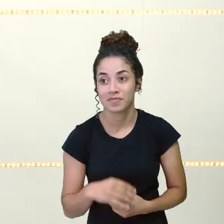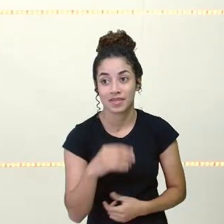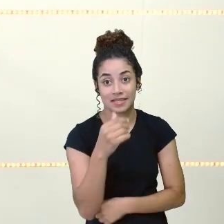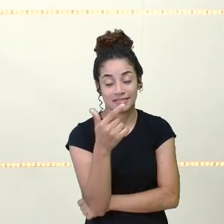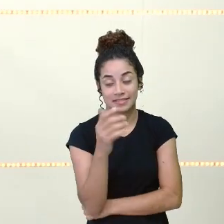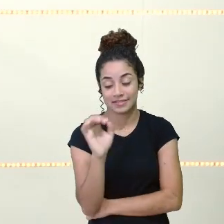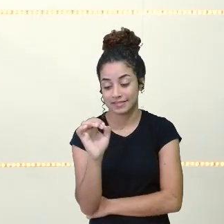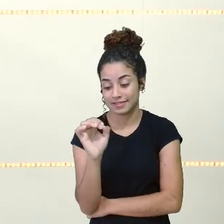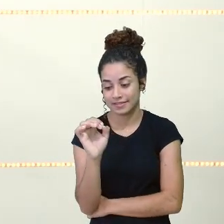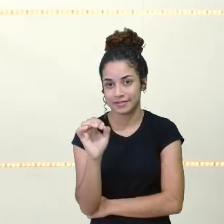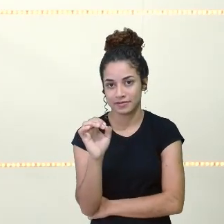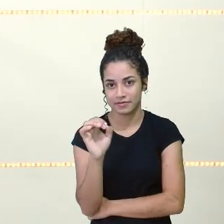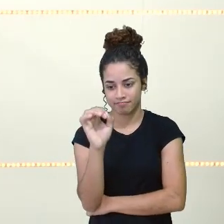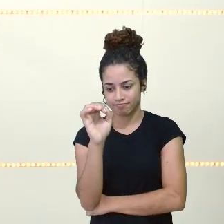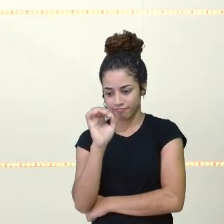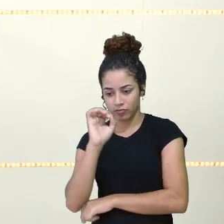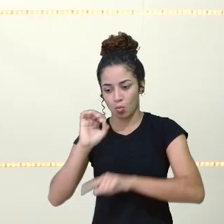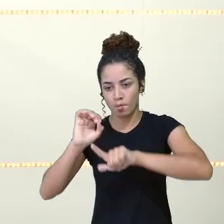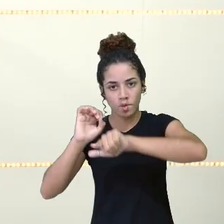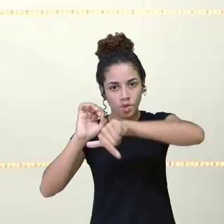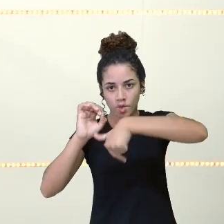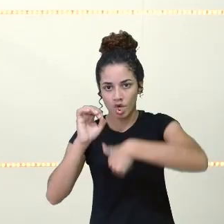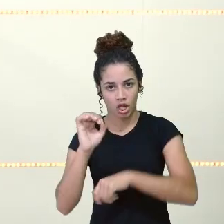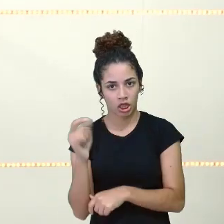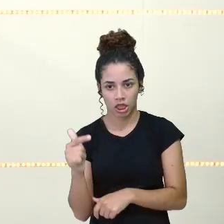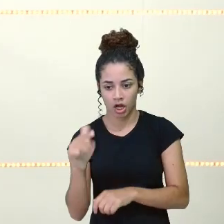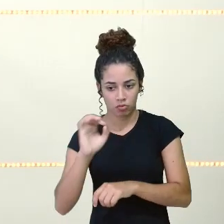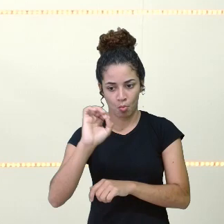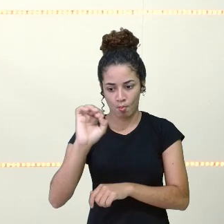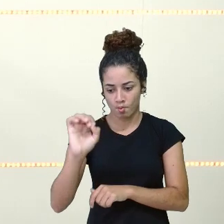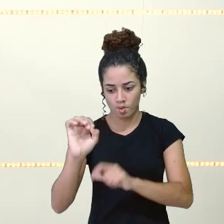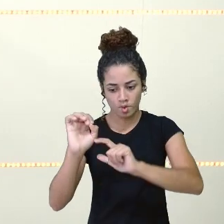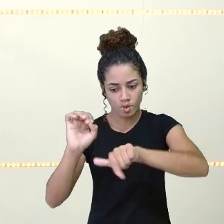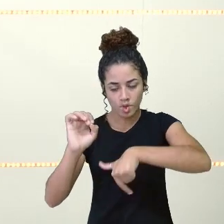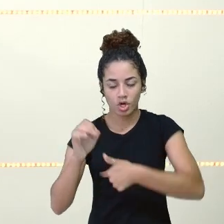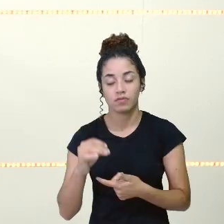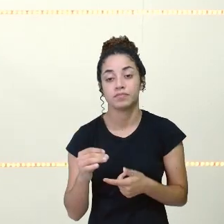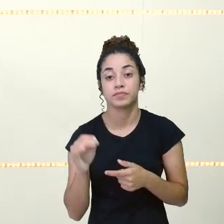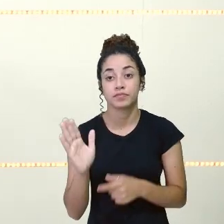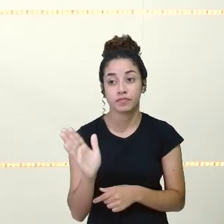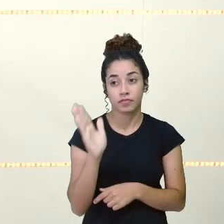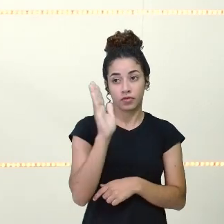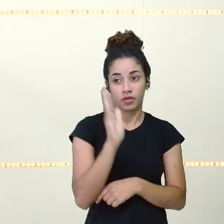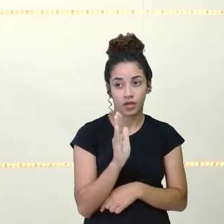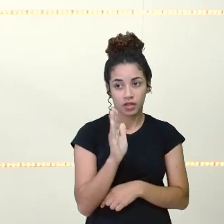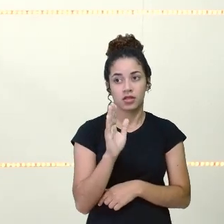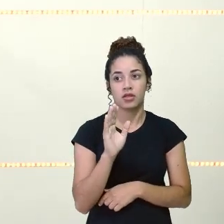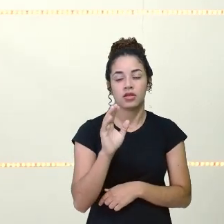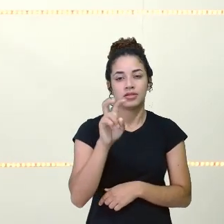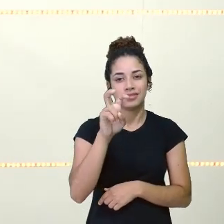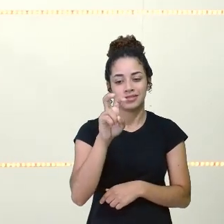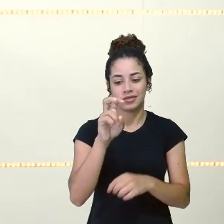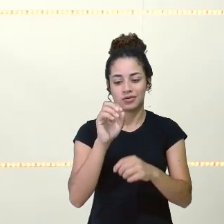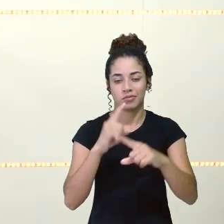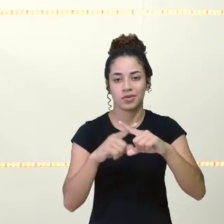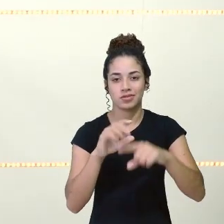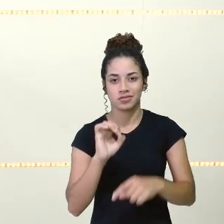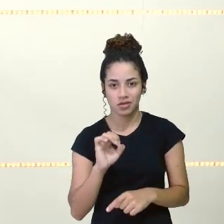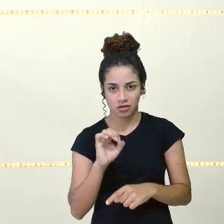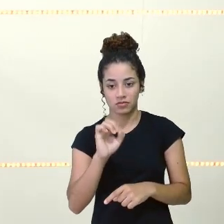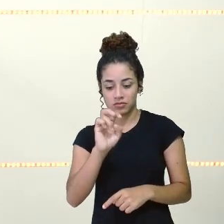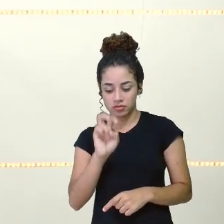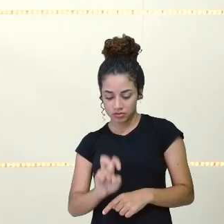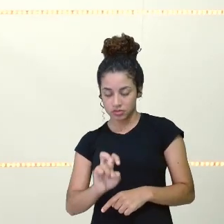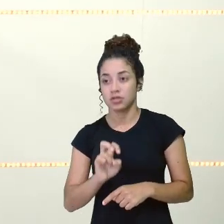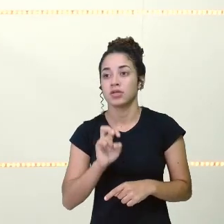0, que está vazio, né? Porque não tem mais número que represente unidade. 5 mais 0, 5. 7 mais